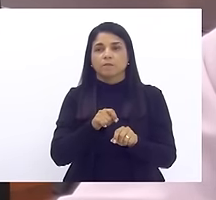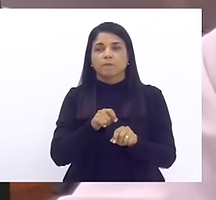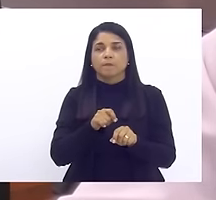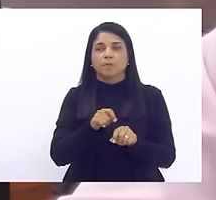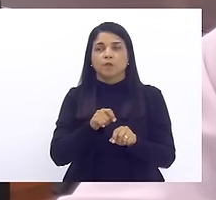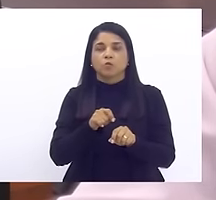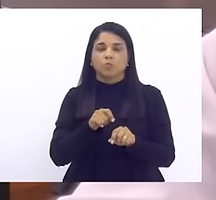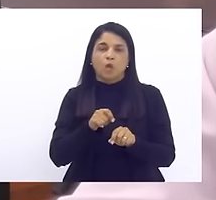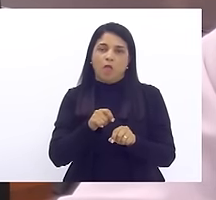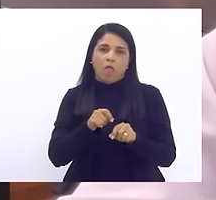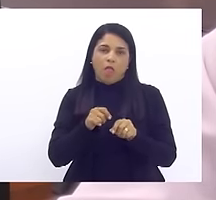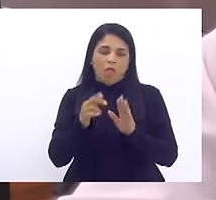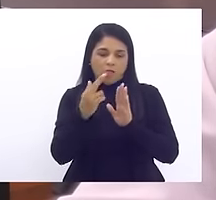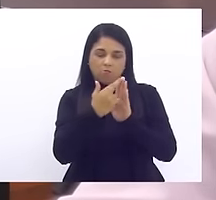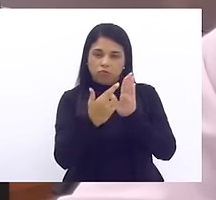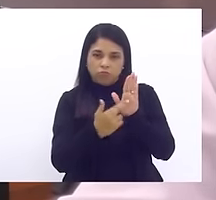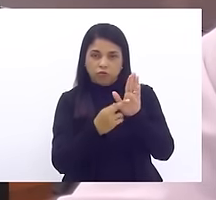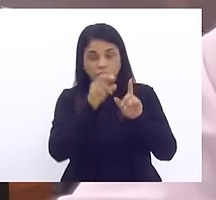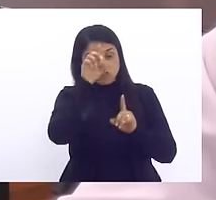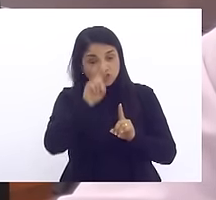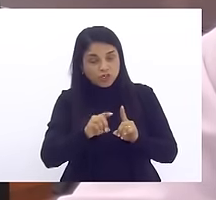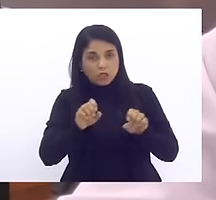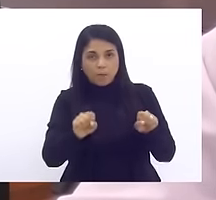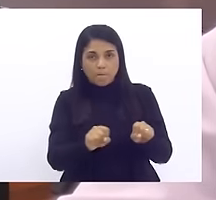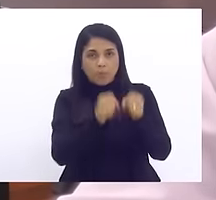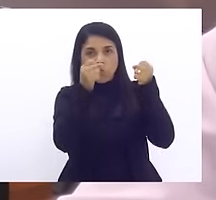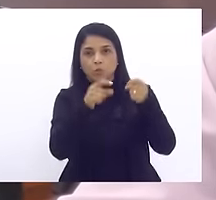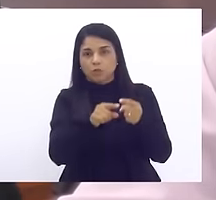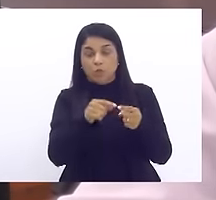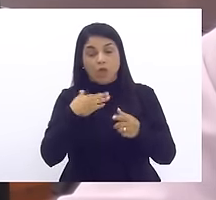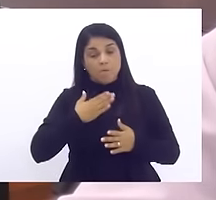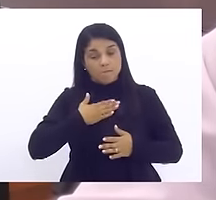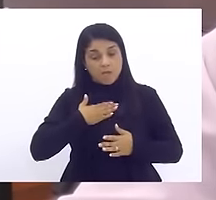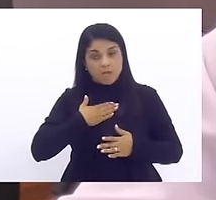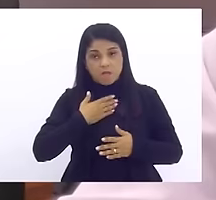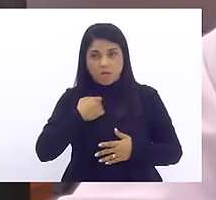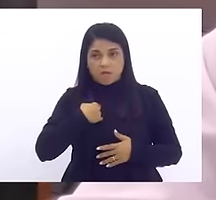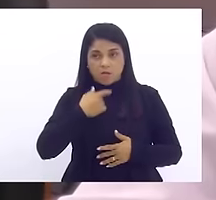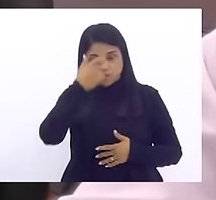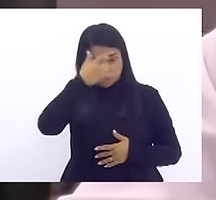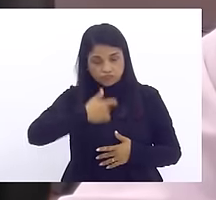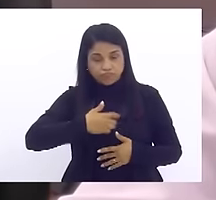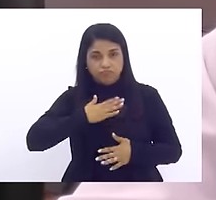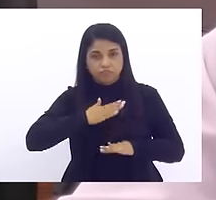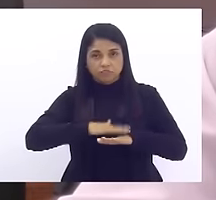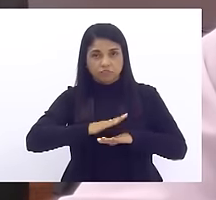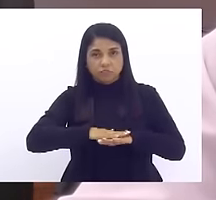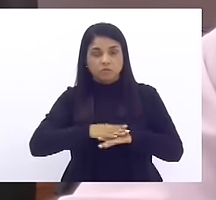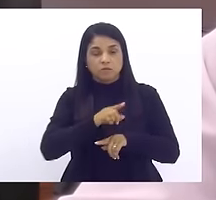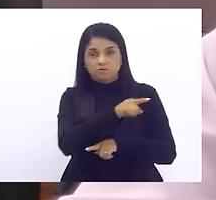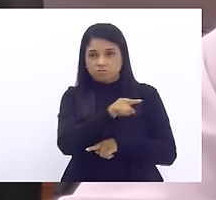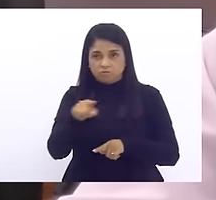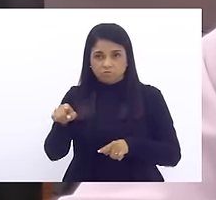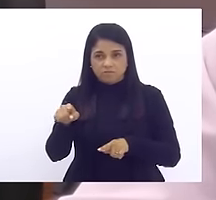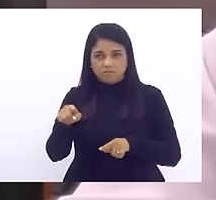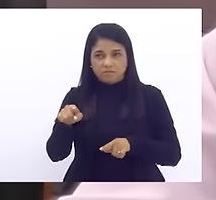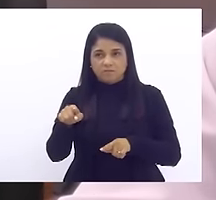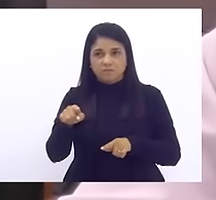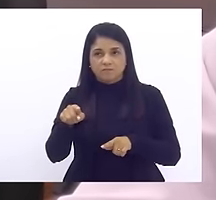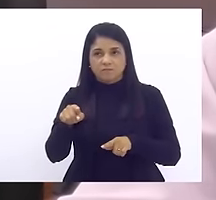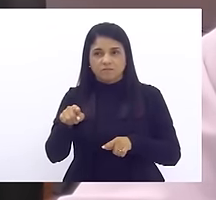decorre da violação de qualquer direito deles decorrer da violação de uma prerrogativa minha vai fazer excelências a todo momento citam